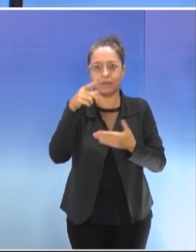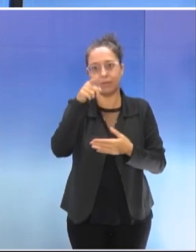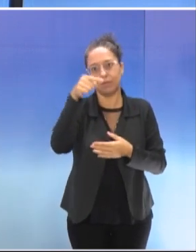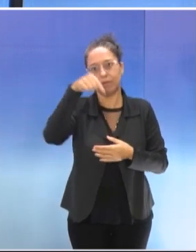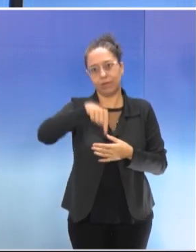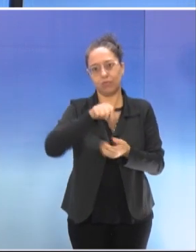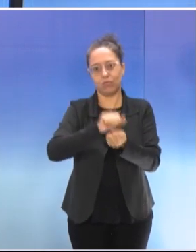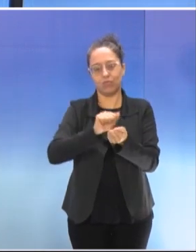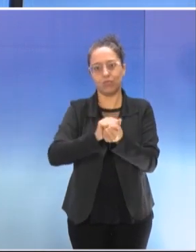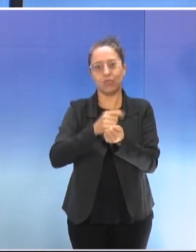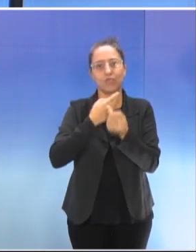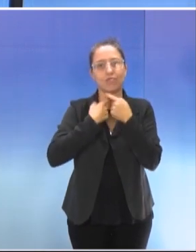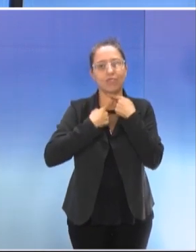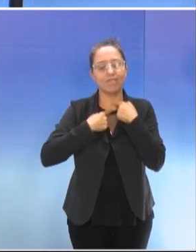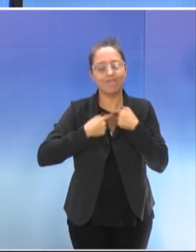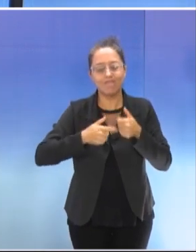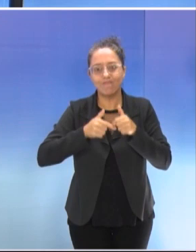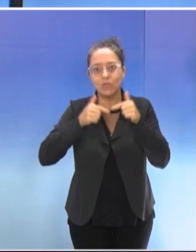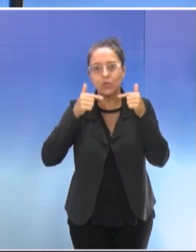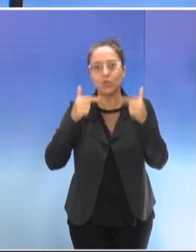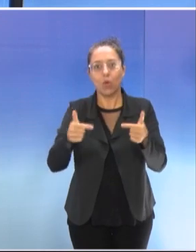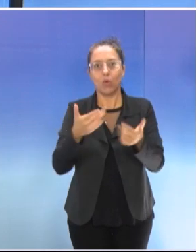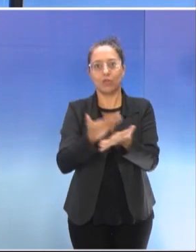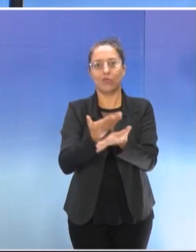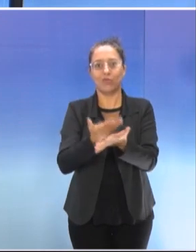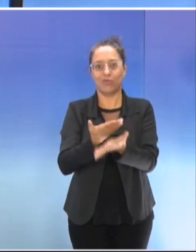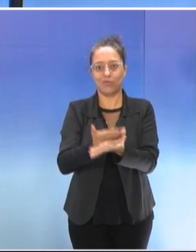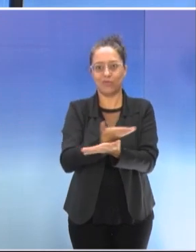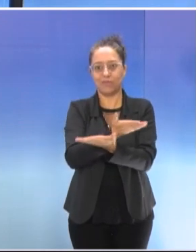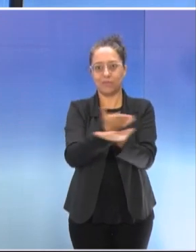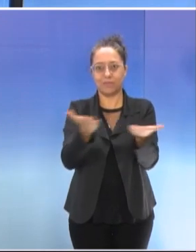e desejar para você ótimos estudos